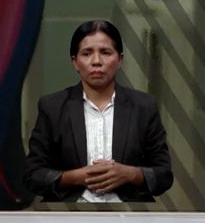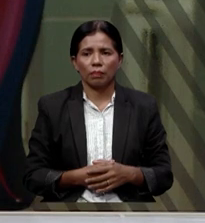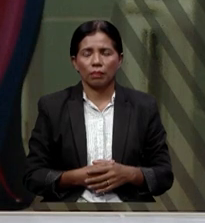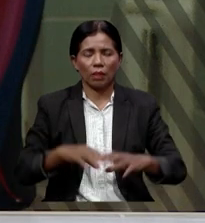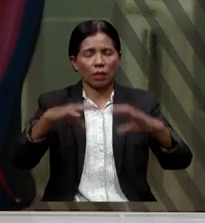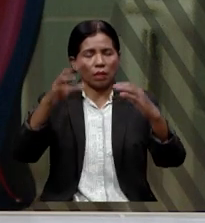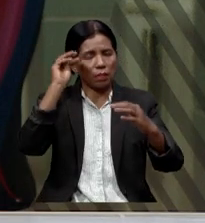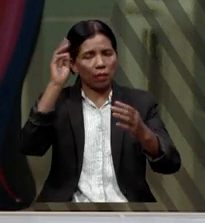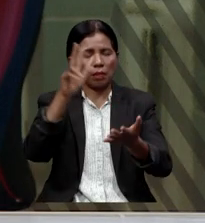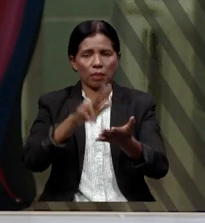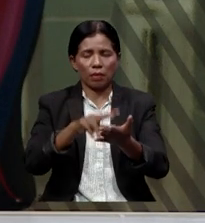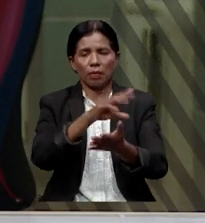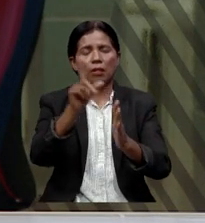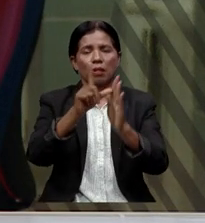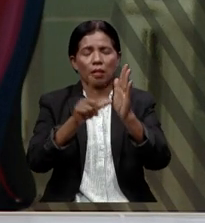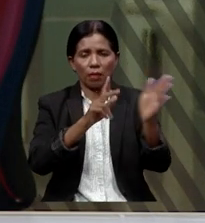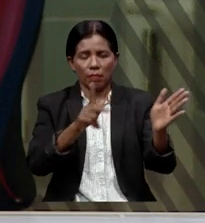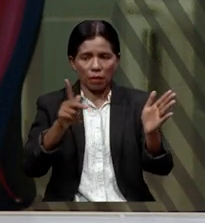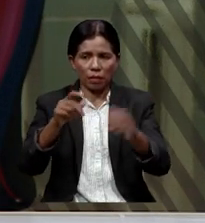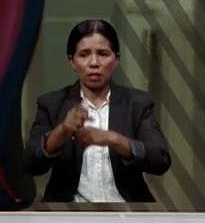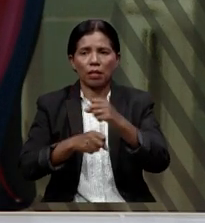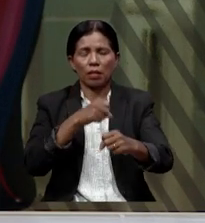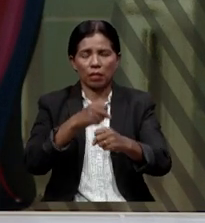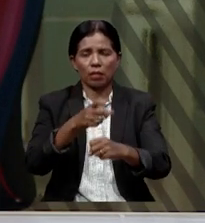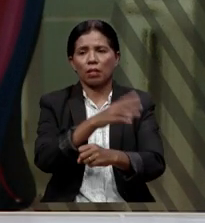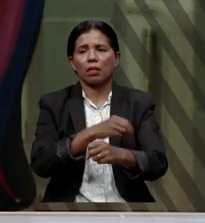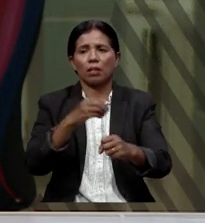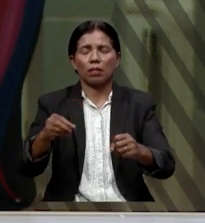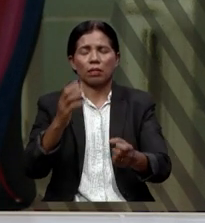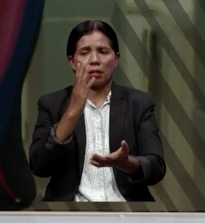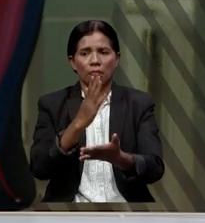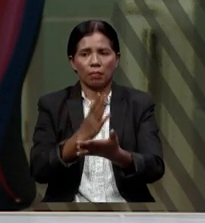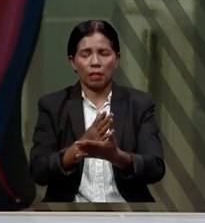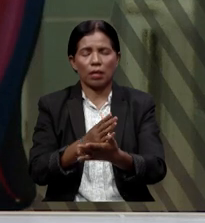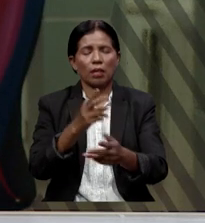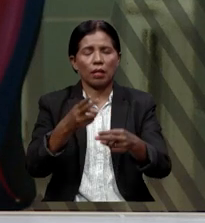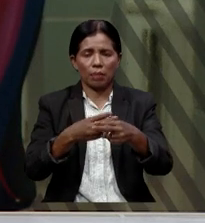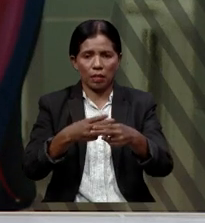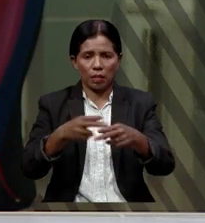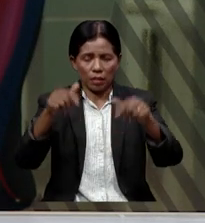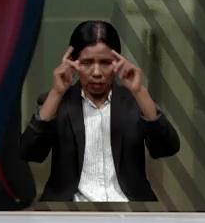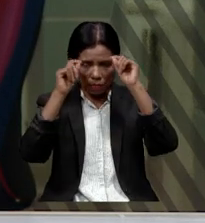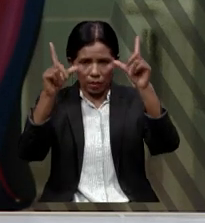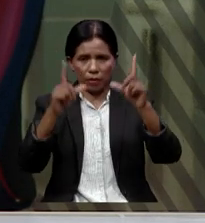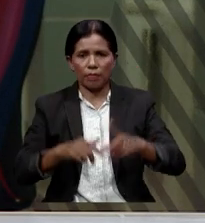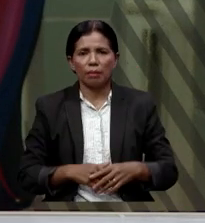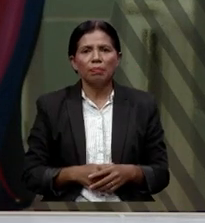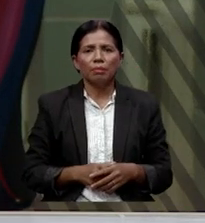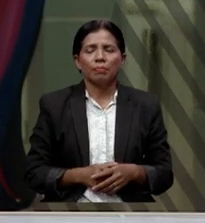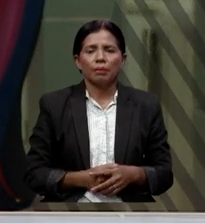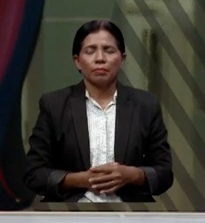Conselho de Ministros aprova a resolução plano anual multissetorial para combate à Raixibada e a Timor-Leste.